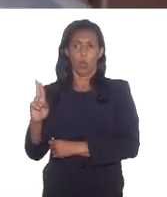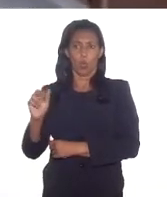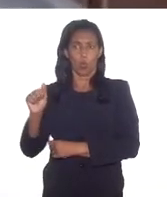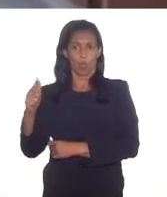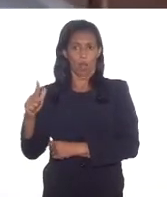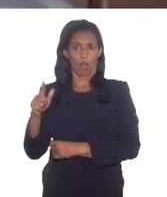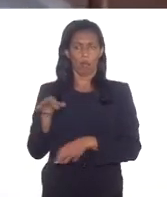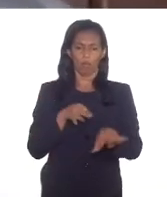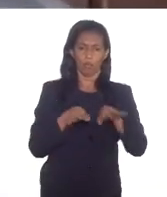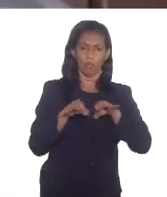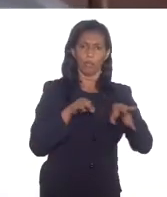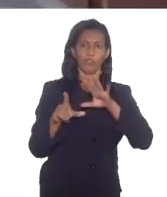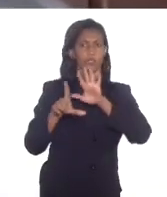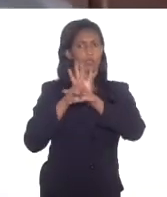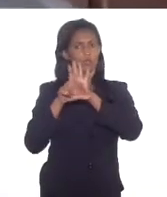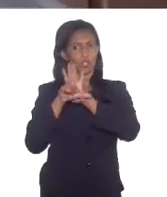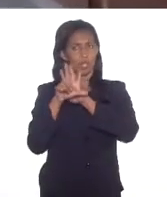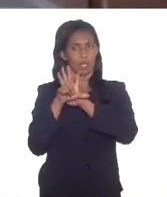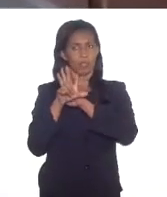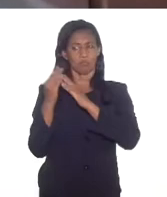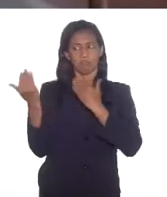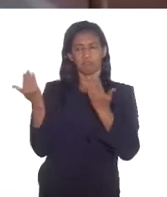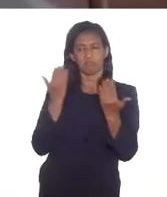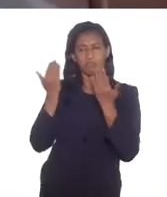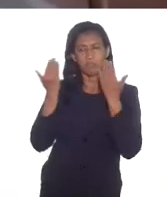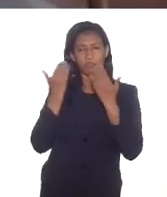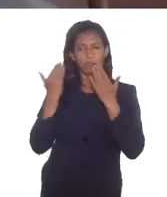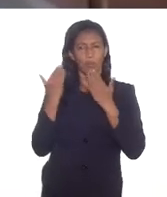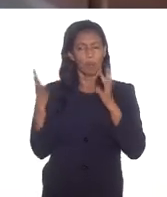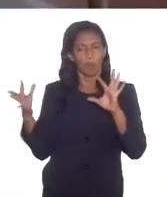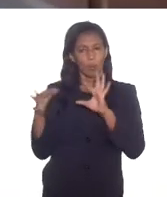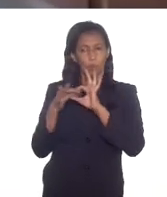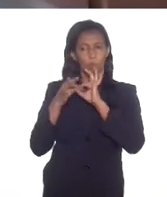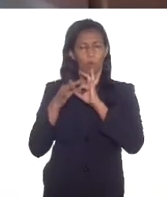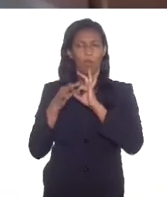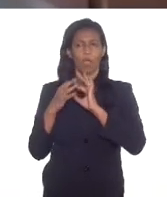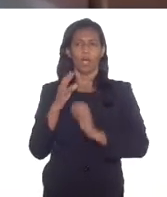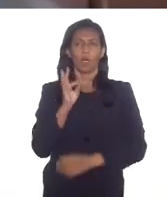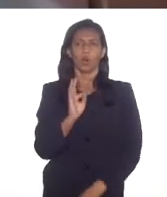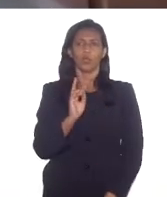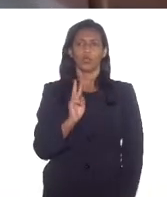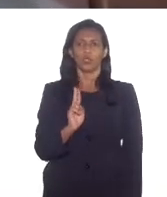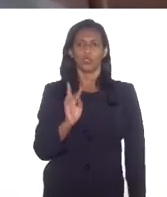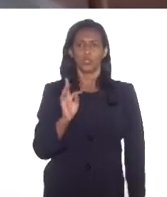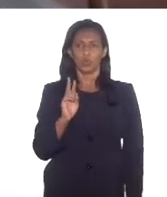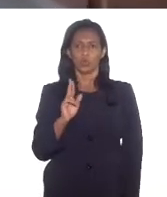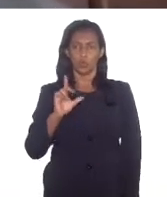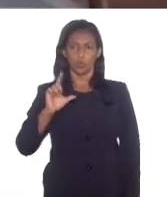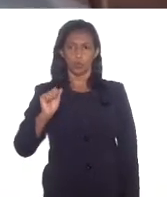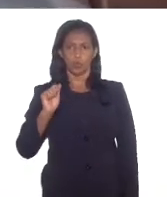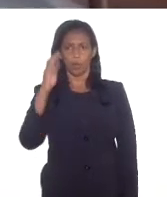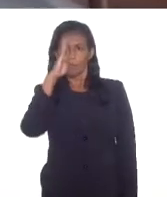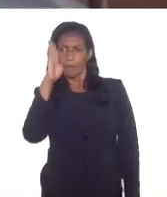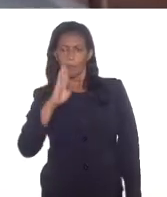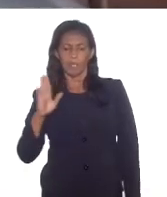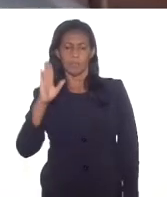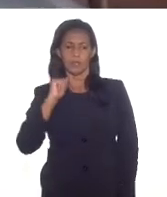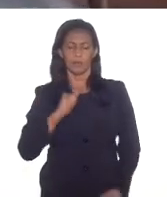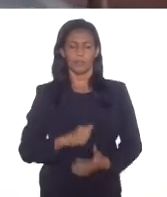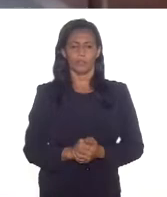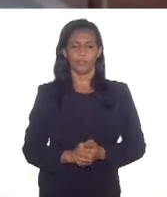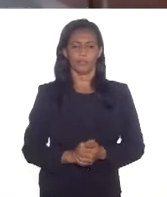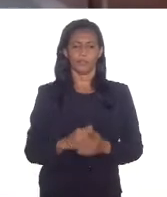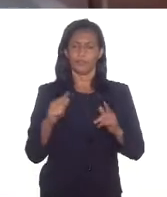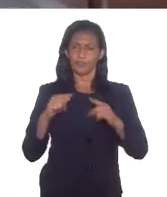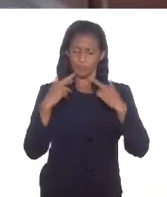que se assemelha quase que na íntegra ao Titula Brasil. E a